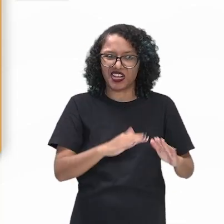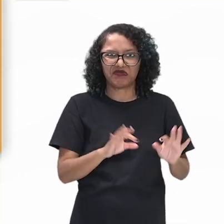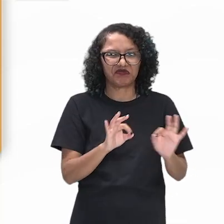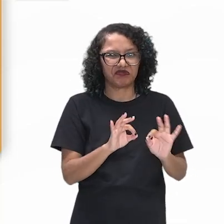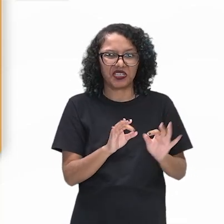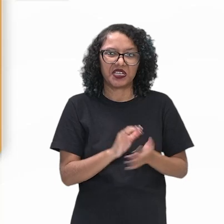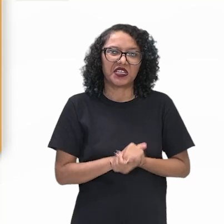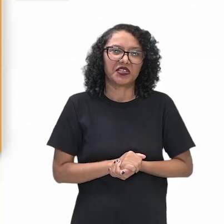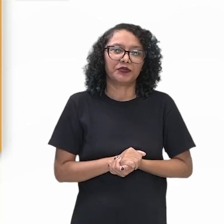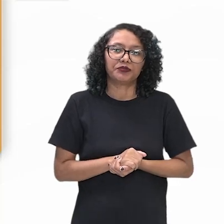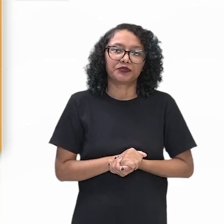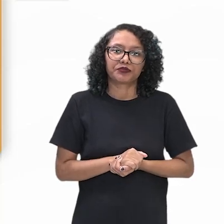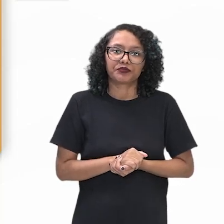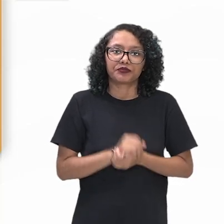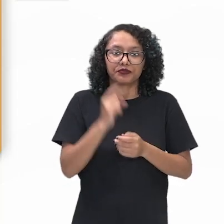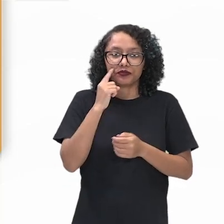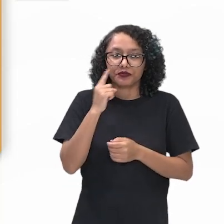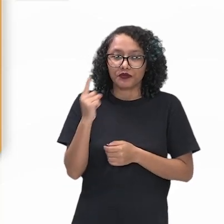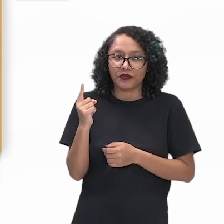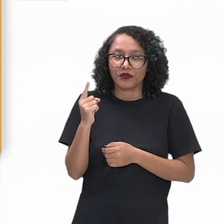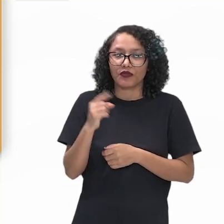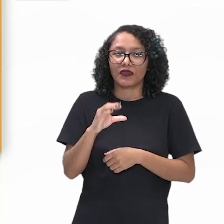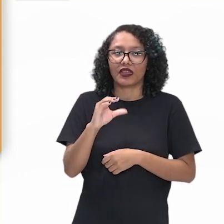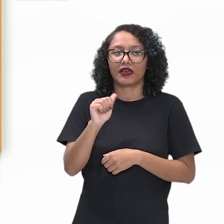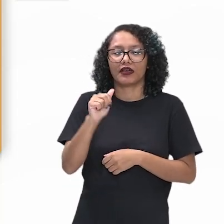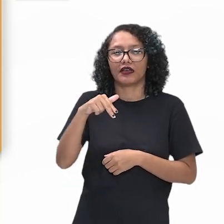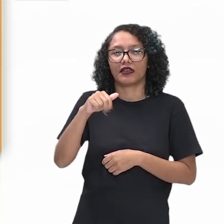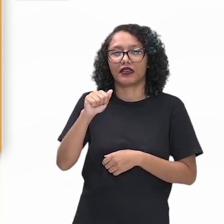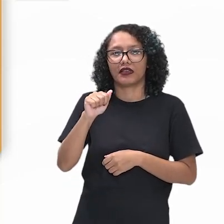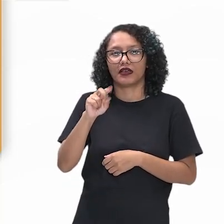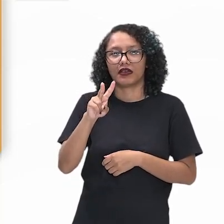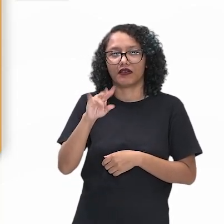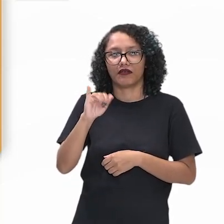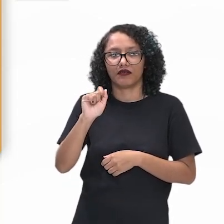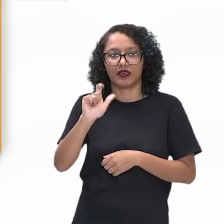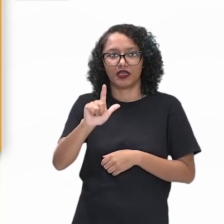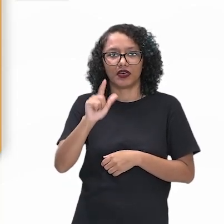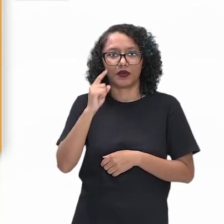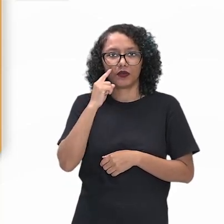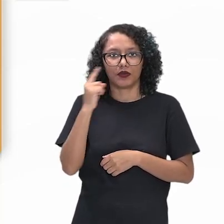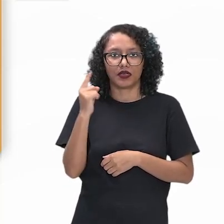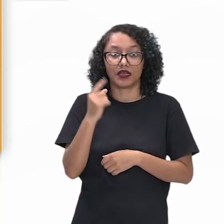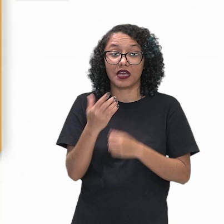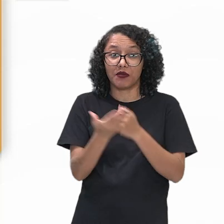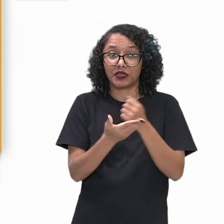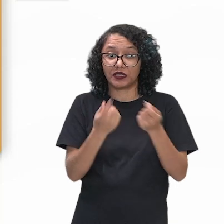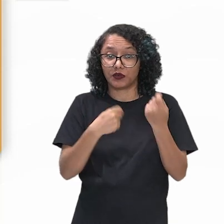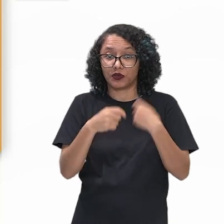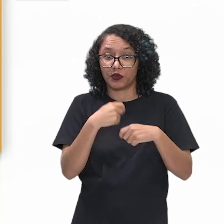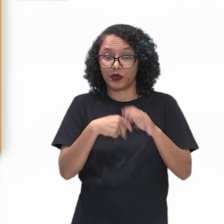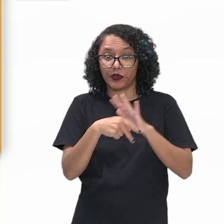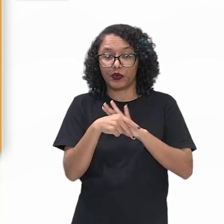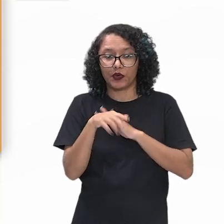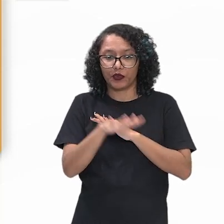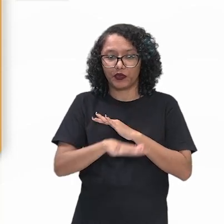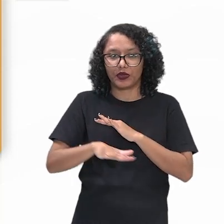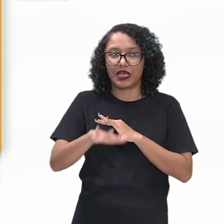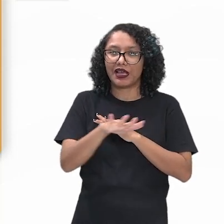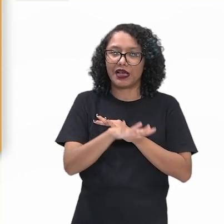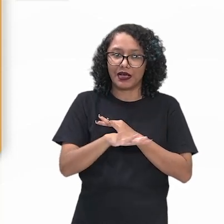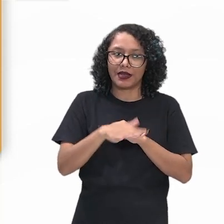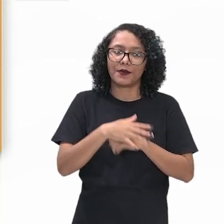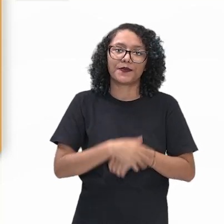Aqui vocês podem observar, né, que eu tenho o canavial, que era justamente a base econômica desses engenhos.